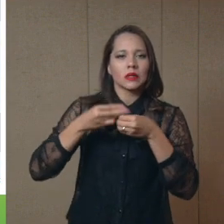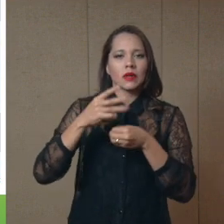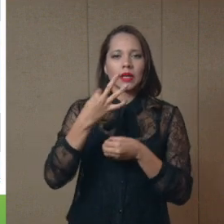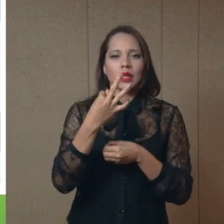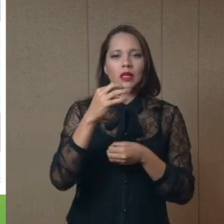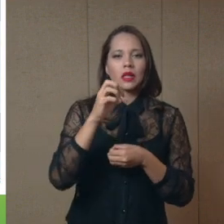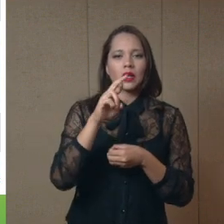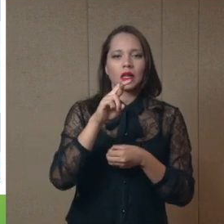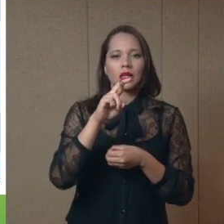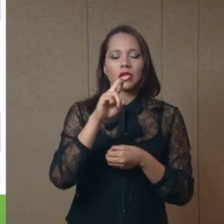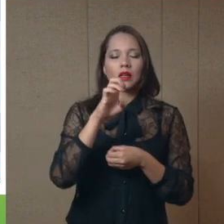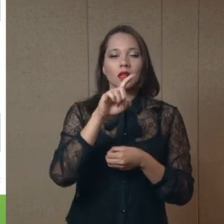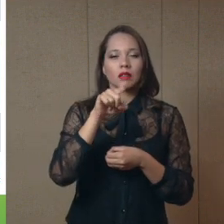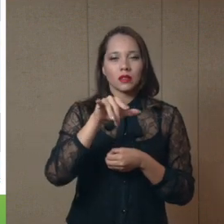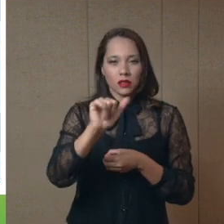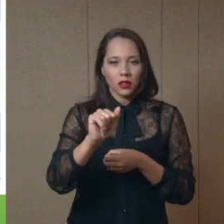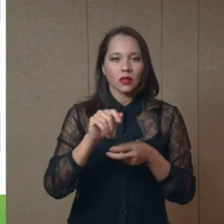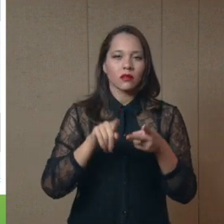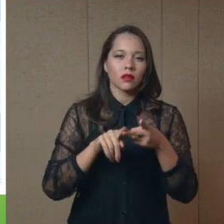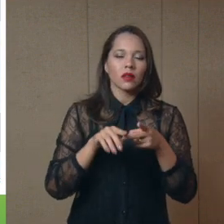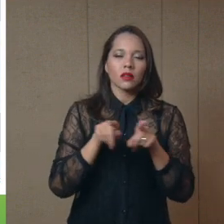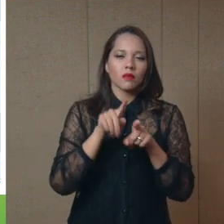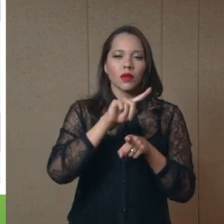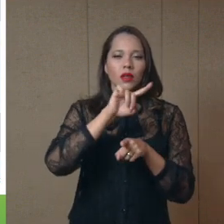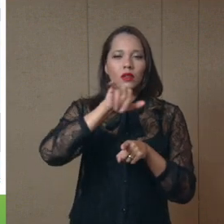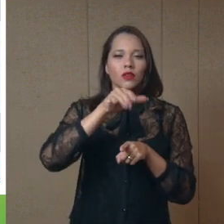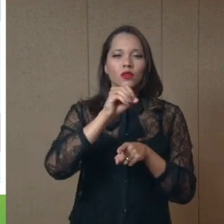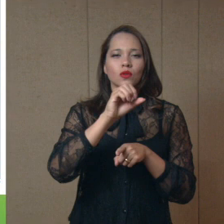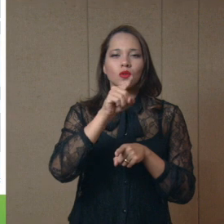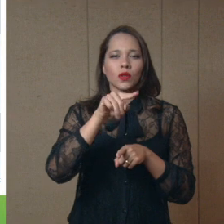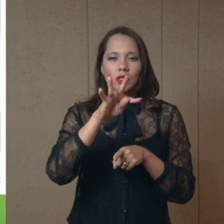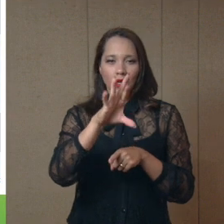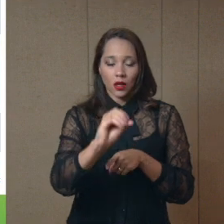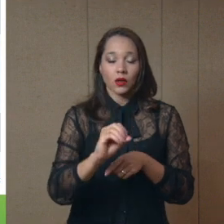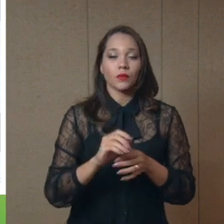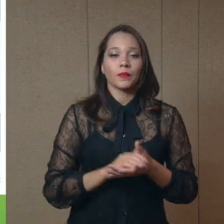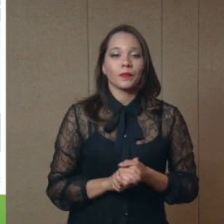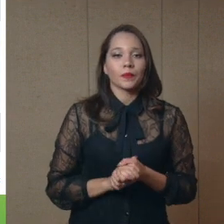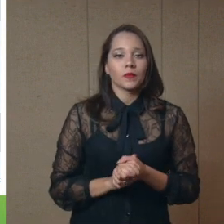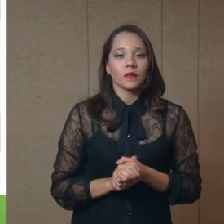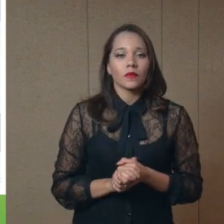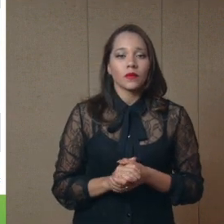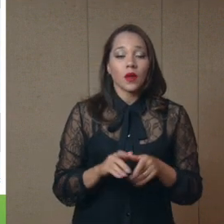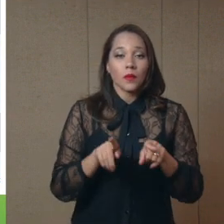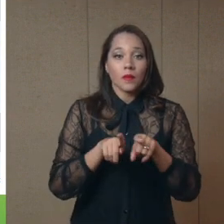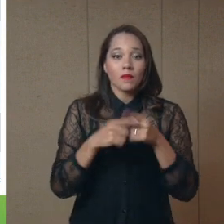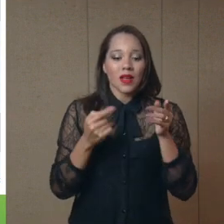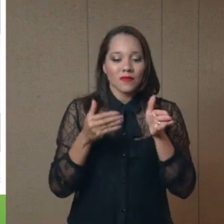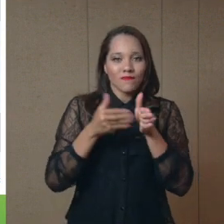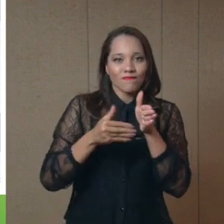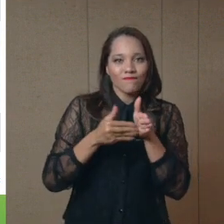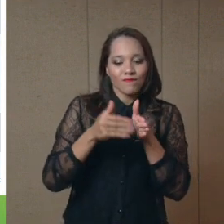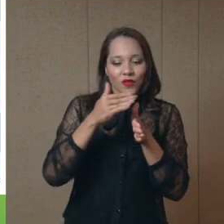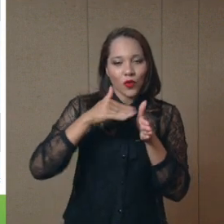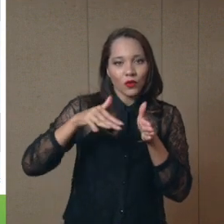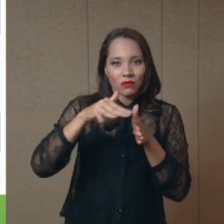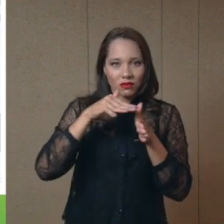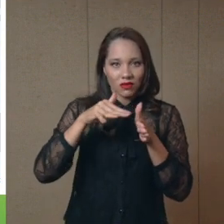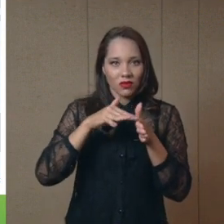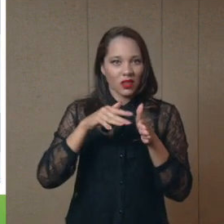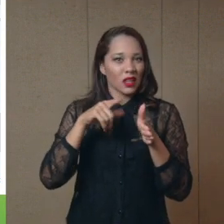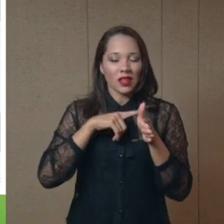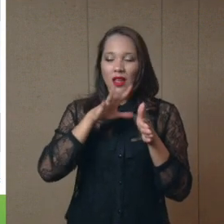petrolina e juazeiro petrolina e tem de teresina na grande teresina também mas a faixa de fronteira a nossa